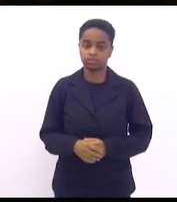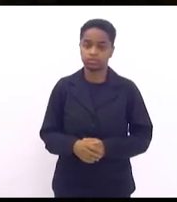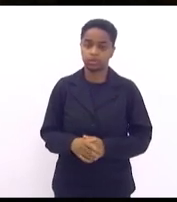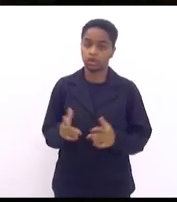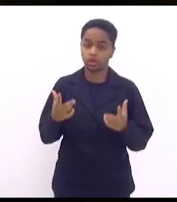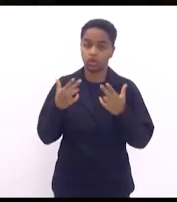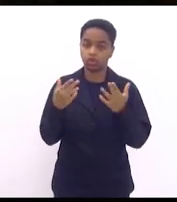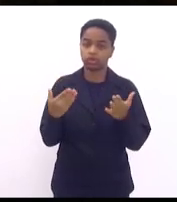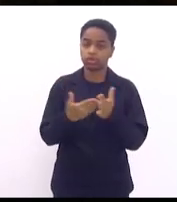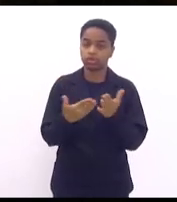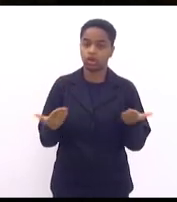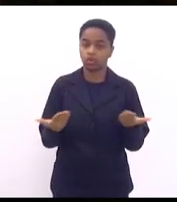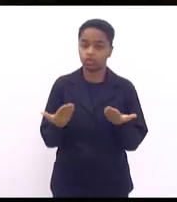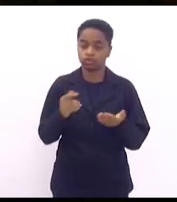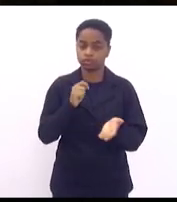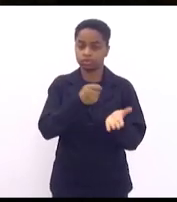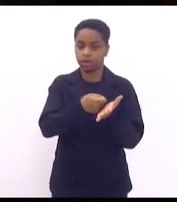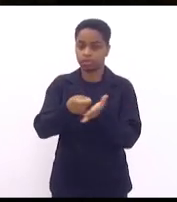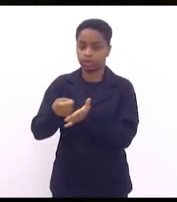pagando até hoje.